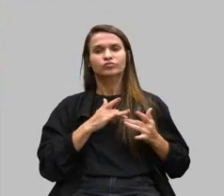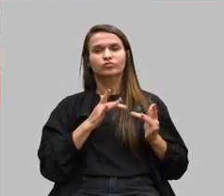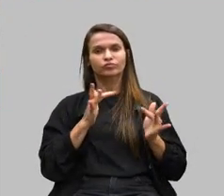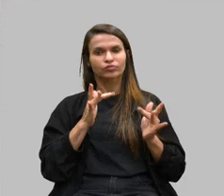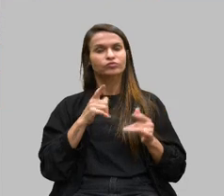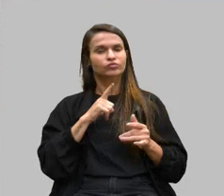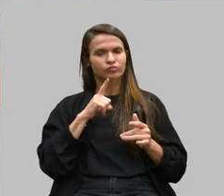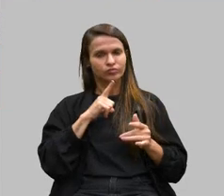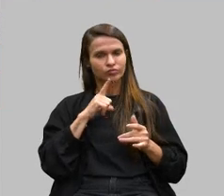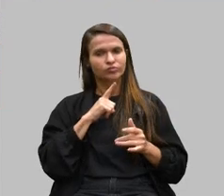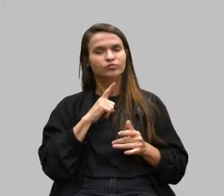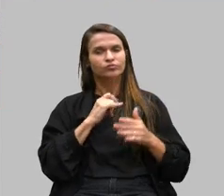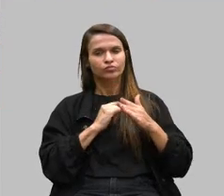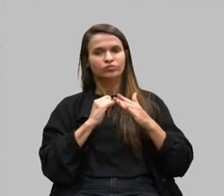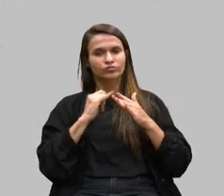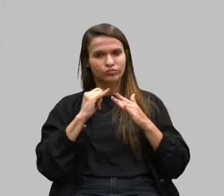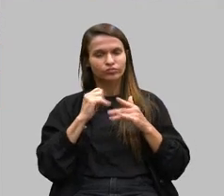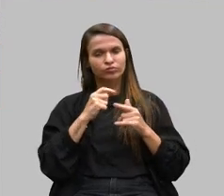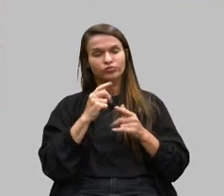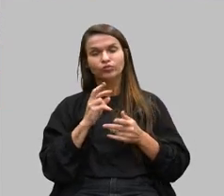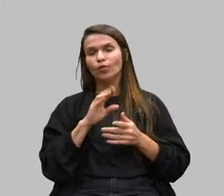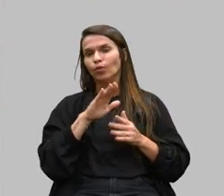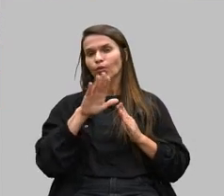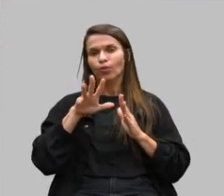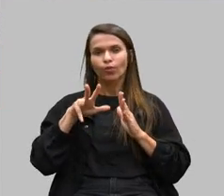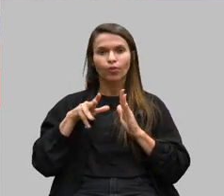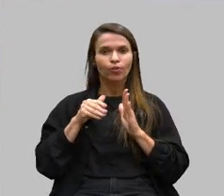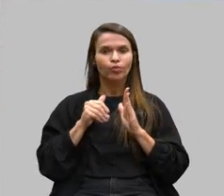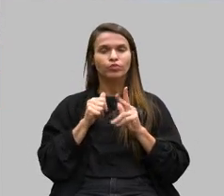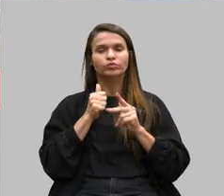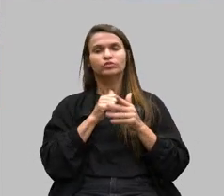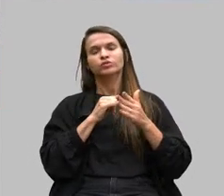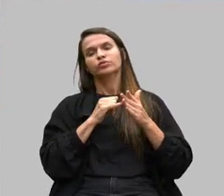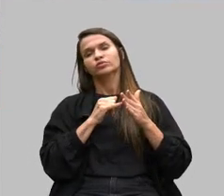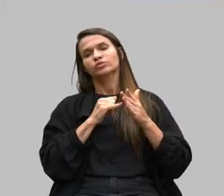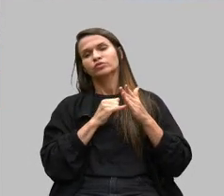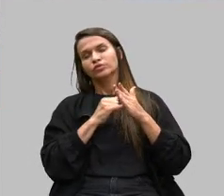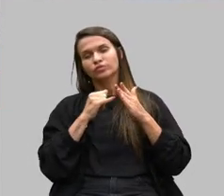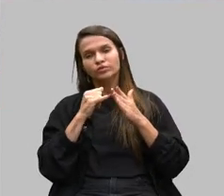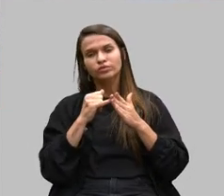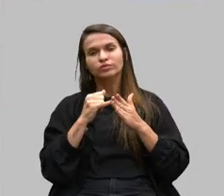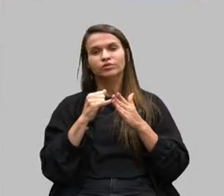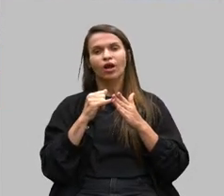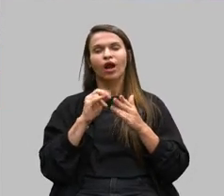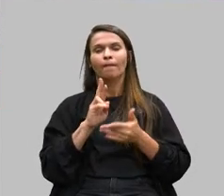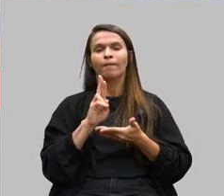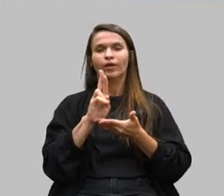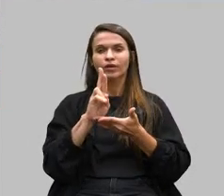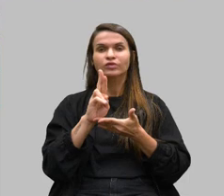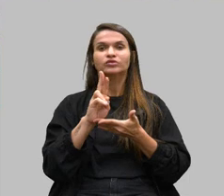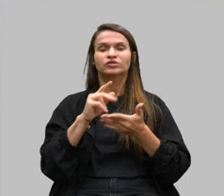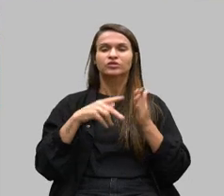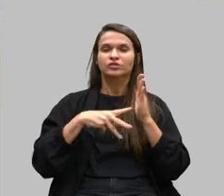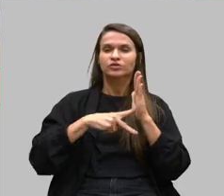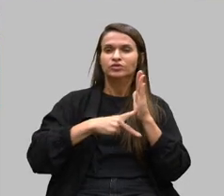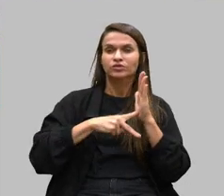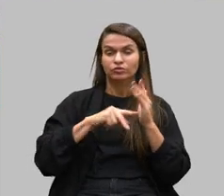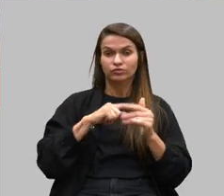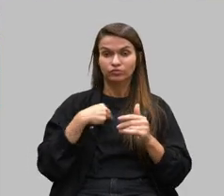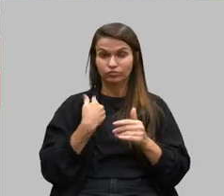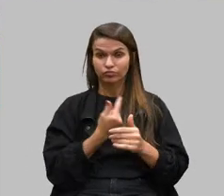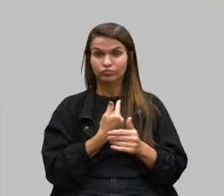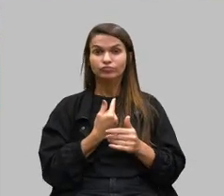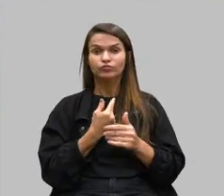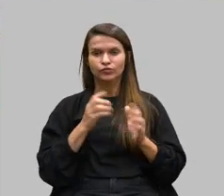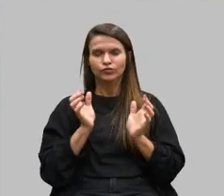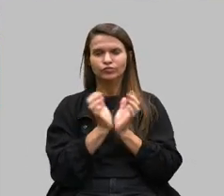estatutos eh todos os representantes de Sindicatos e Federação temos que ser empresários né Eu já faço isso